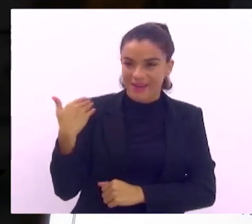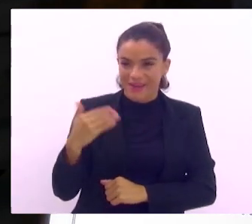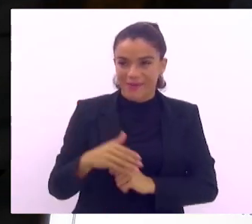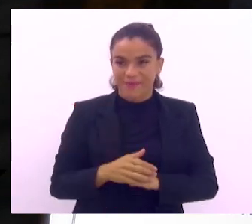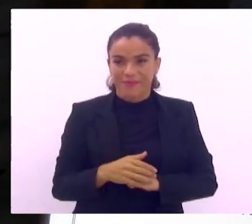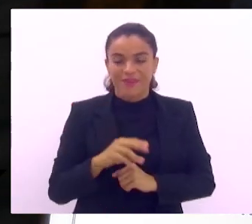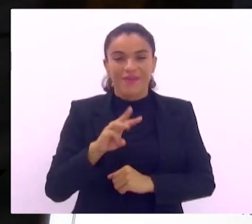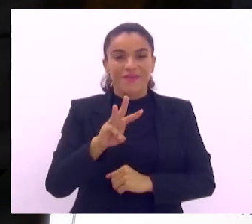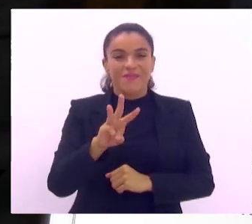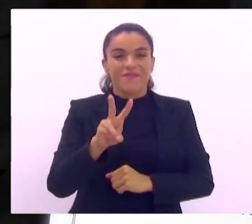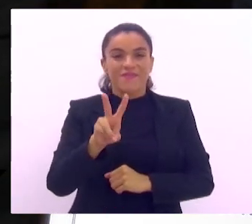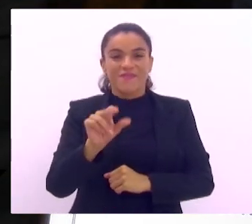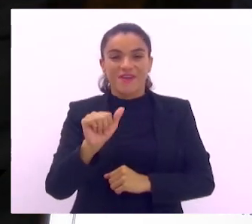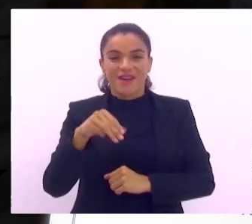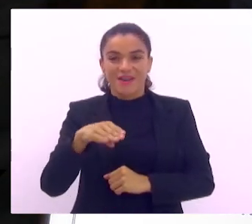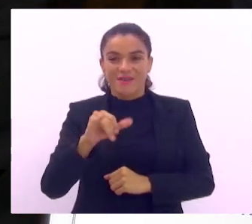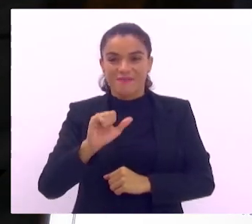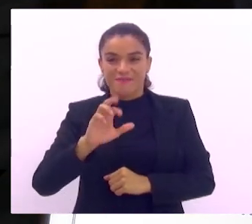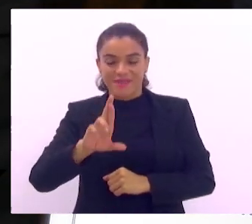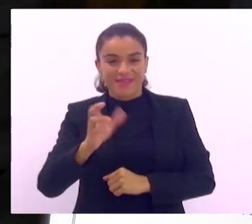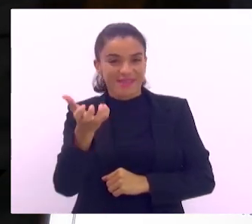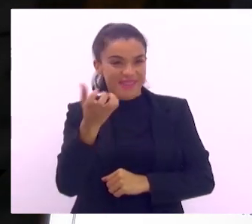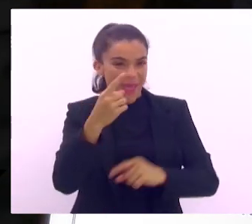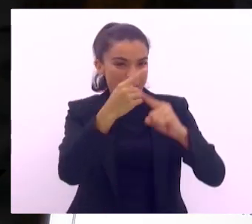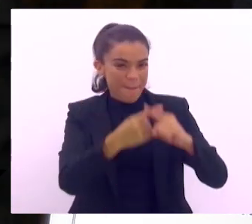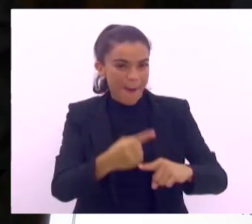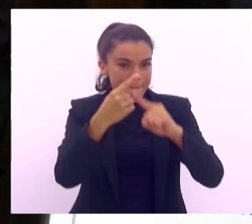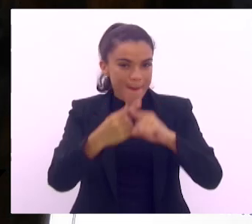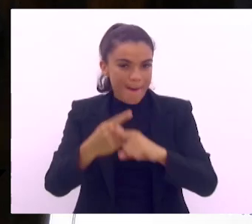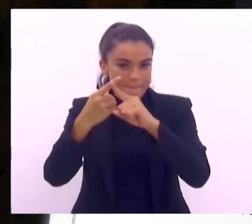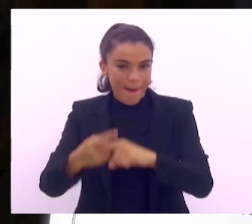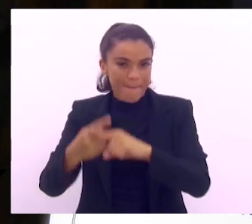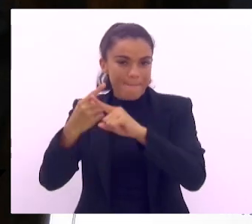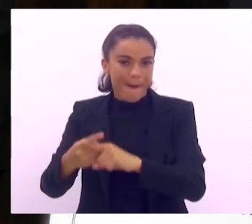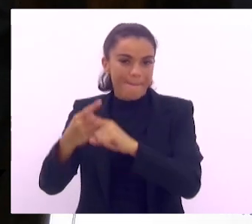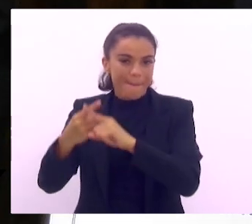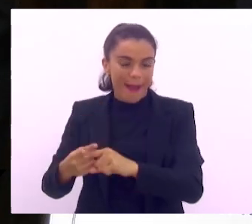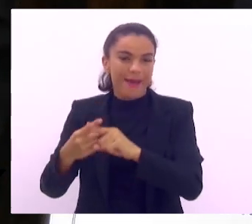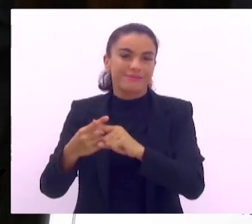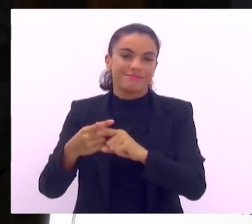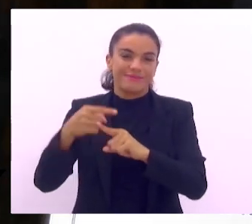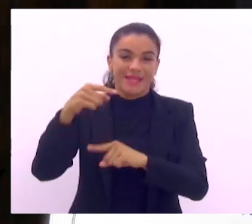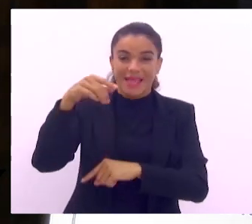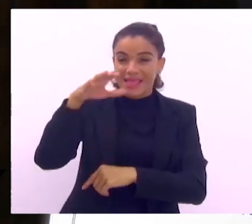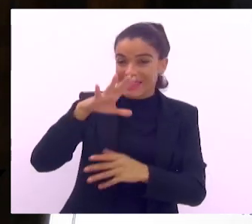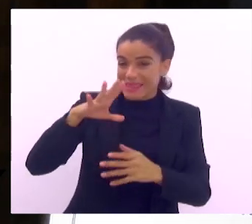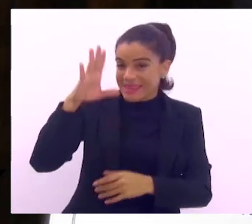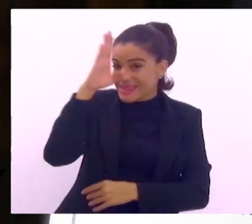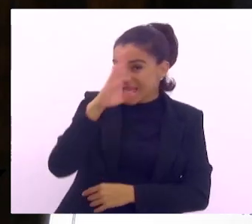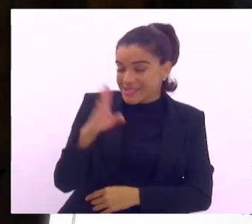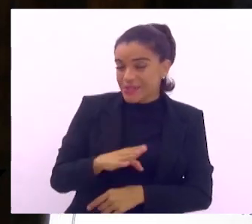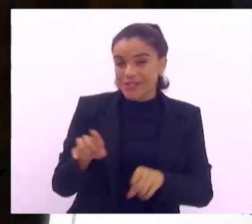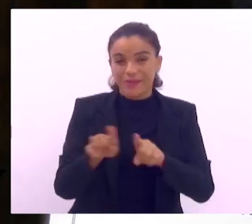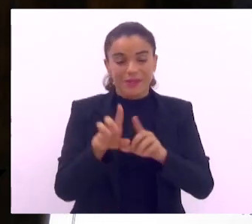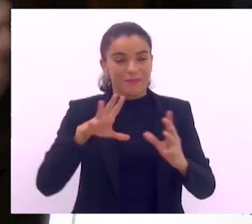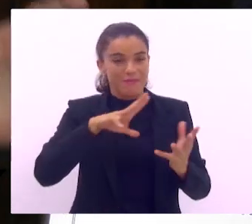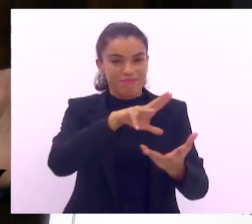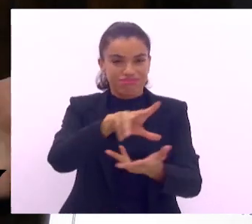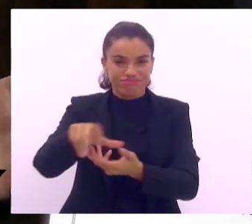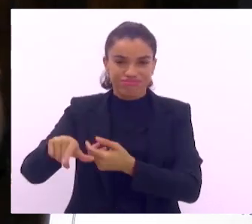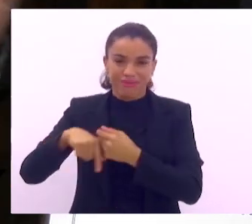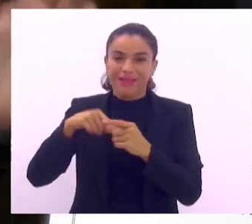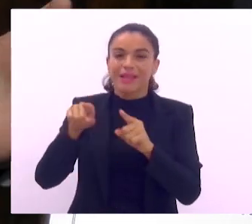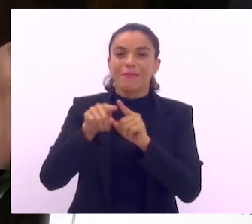do Vlamir, que quer realizar todos os eventos possíveis e impossíveis, nacionais, internacionais,